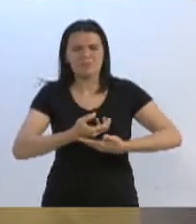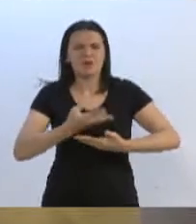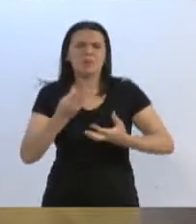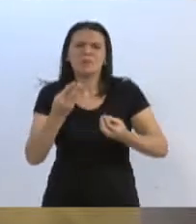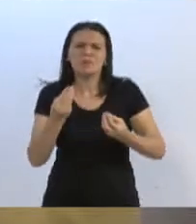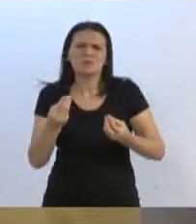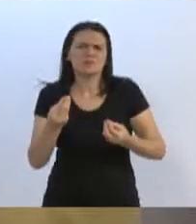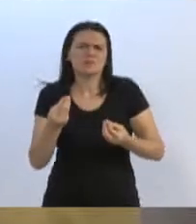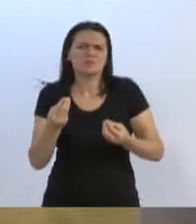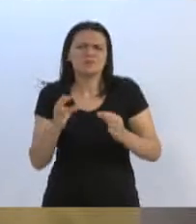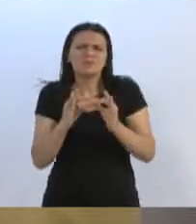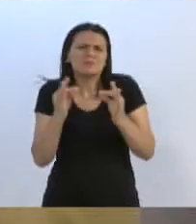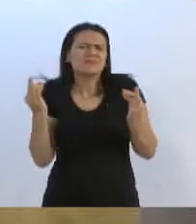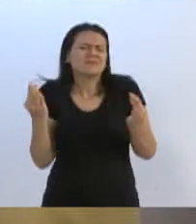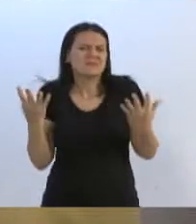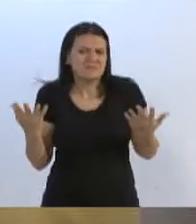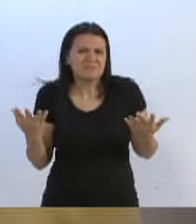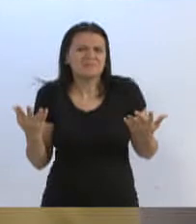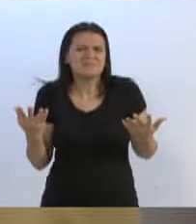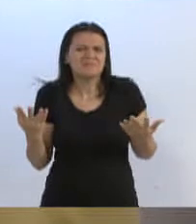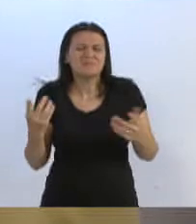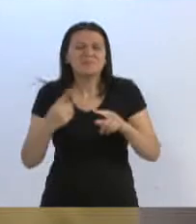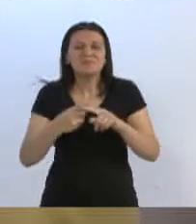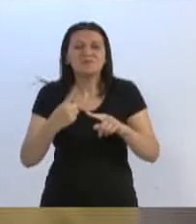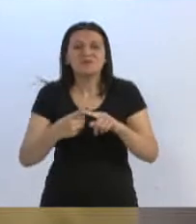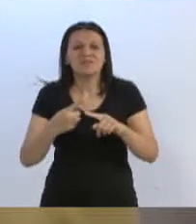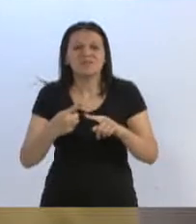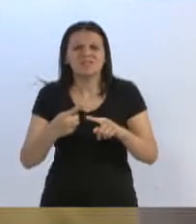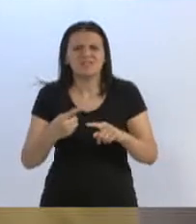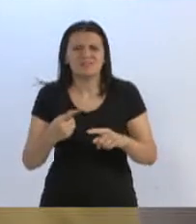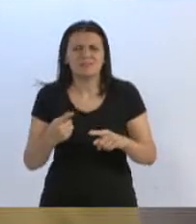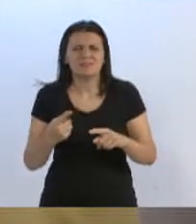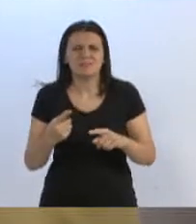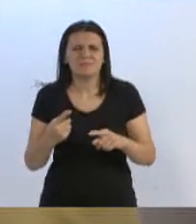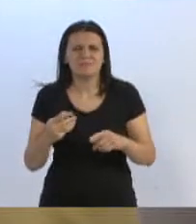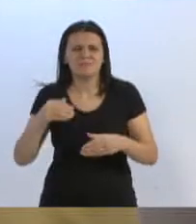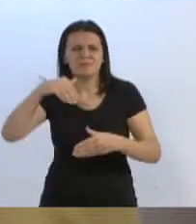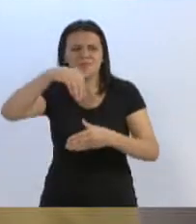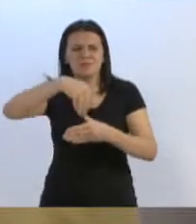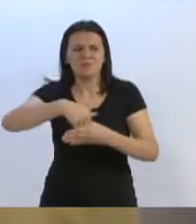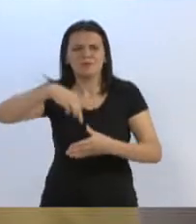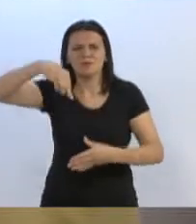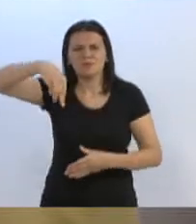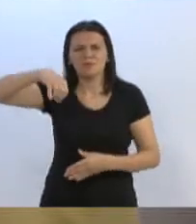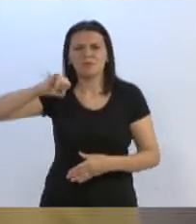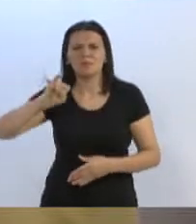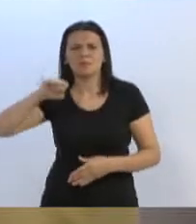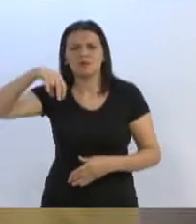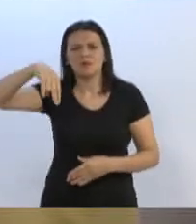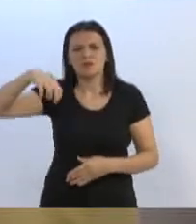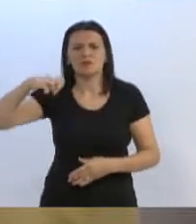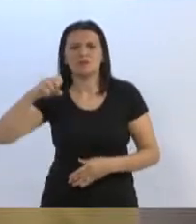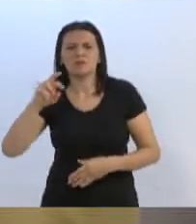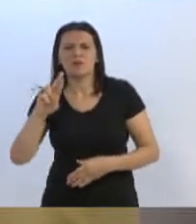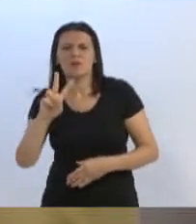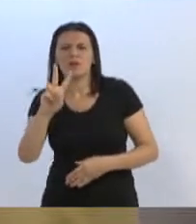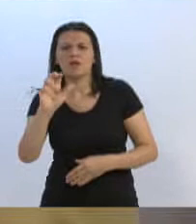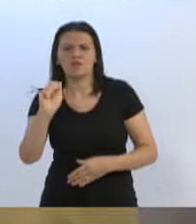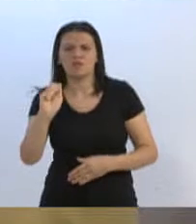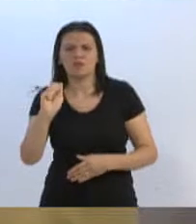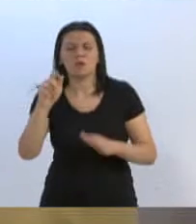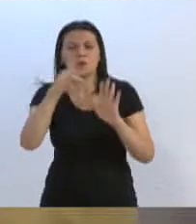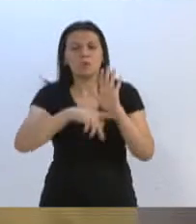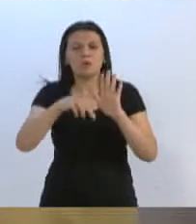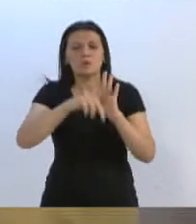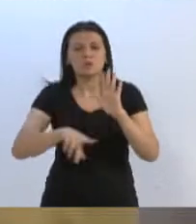recebi foi por ter sido ter sido voto minerva que mandou para o arquivo projeto de lei aqui que liberava o consumo